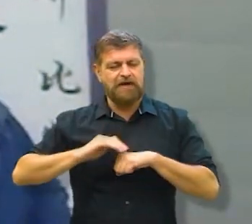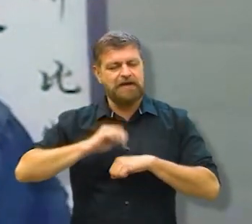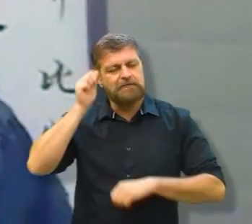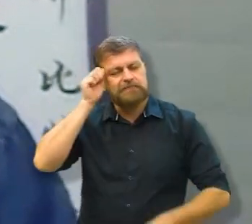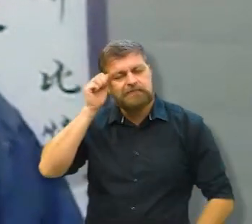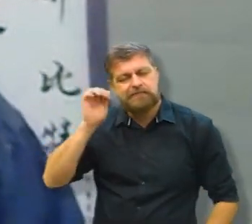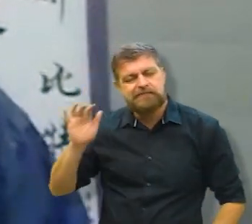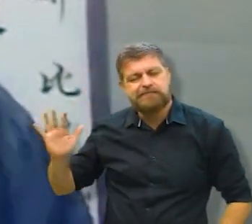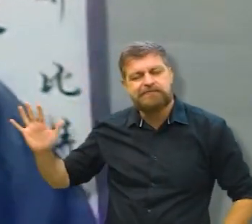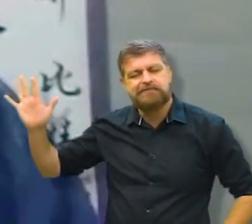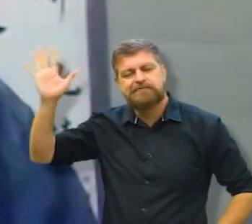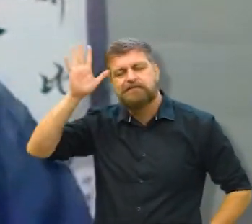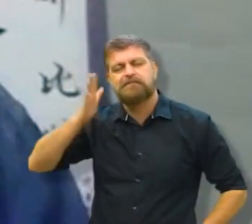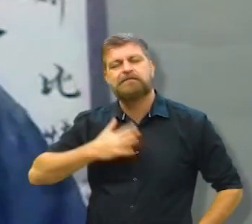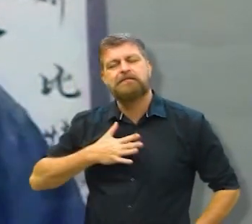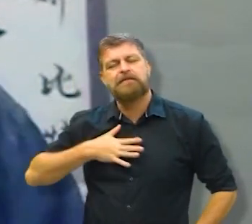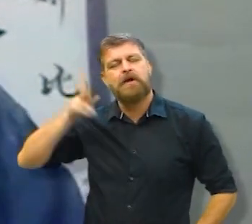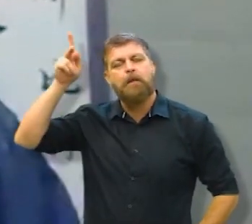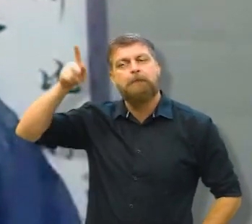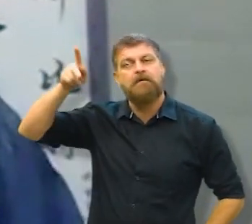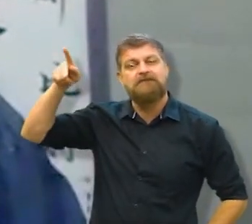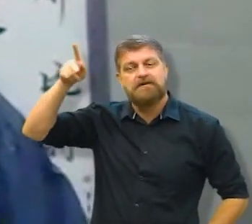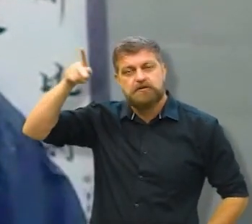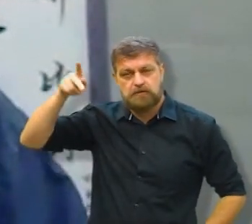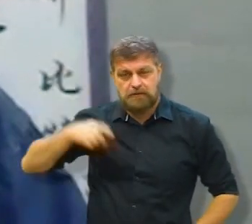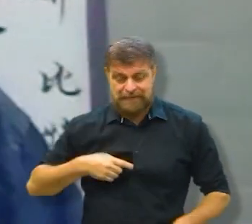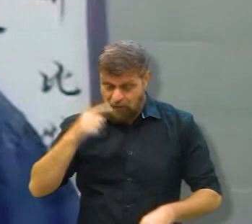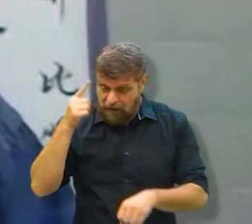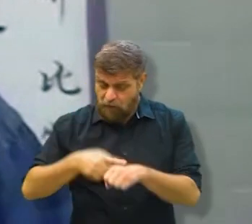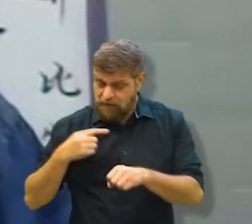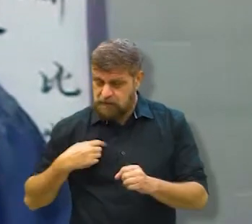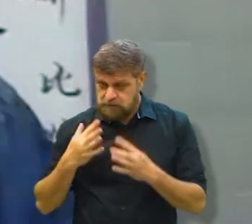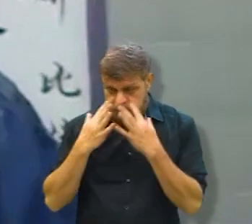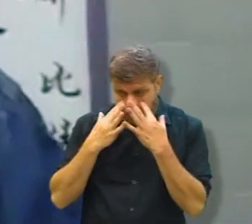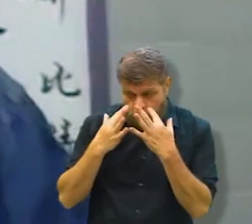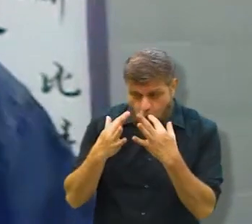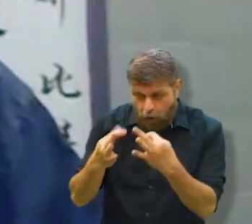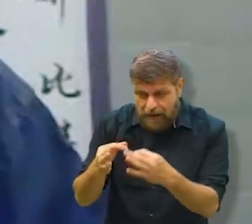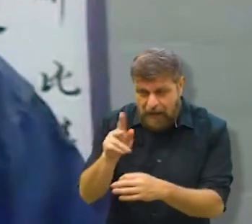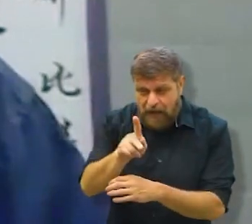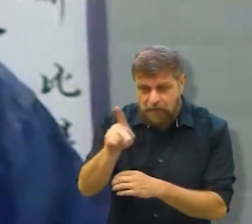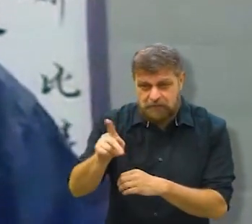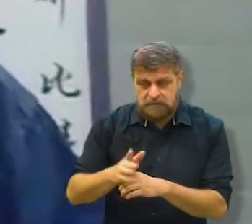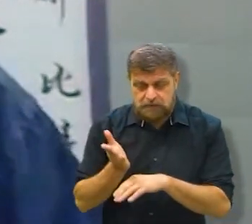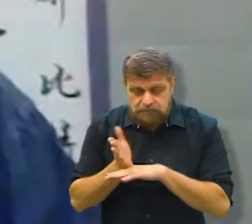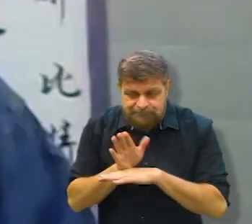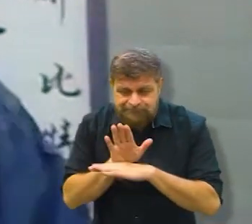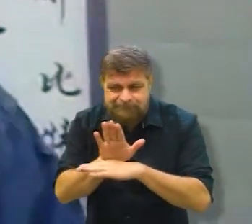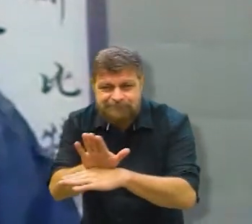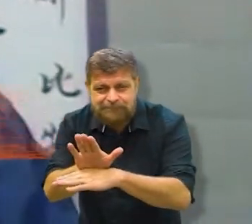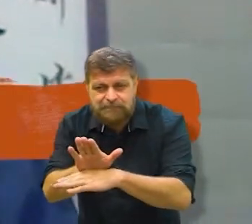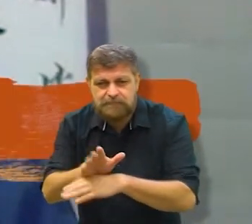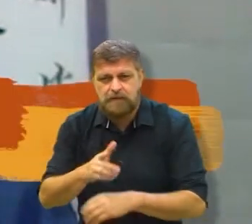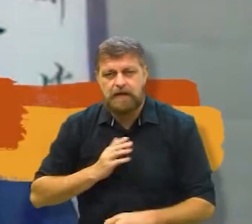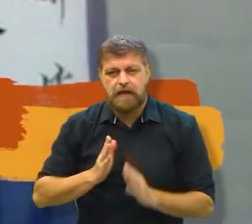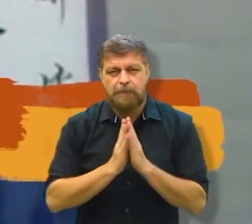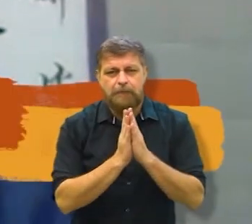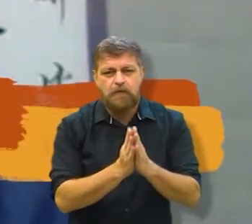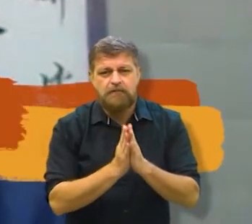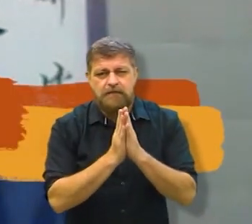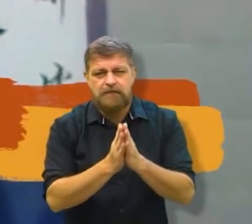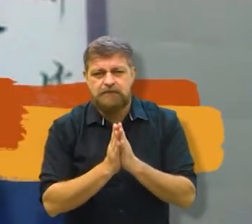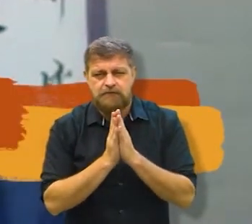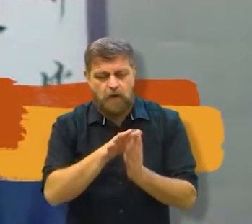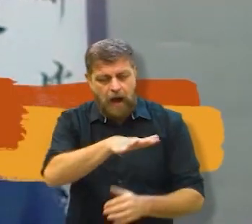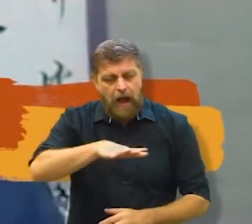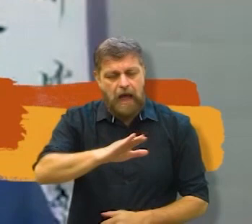carinho dos nossos professores. Então, esse é o momento de olharmos para eles e darmos as ferramentas. Esse é o meu